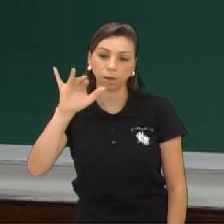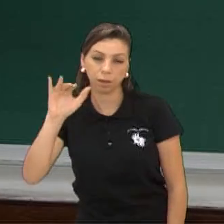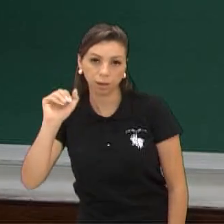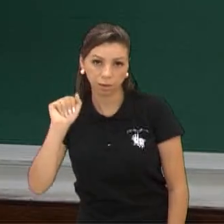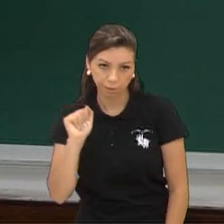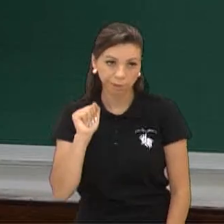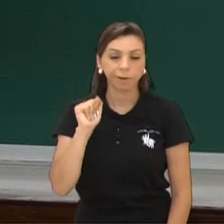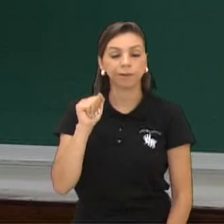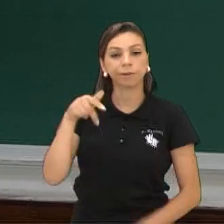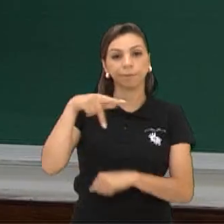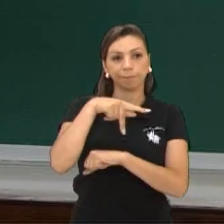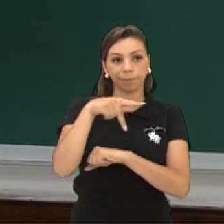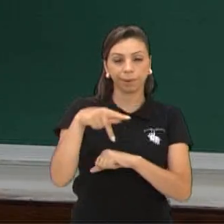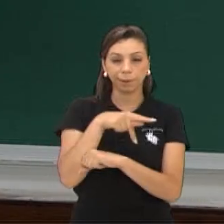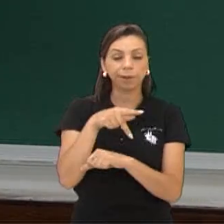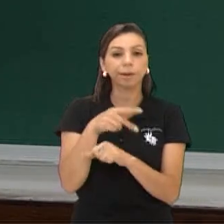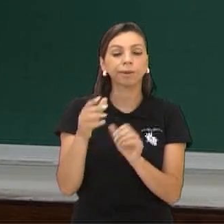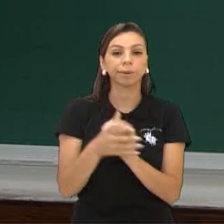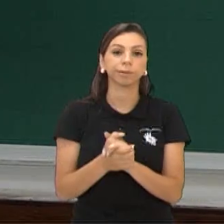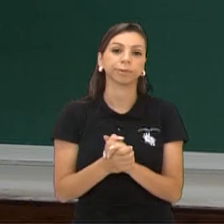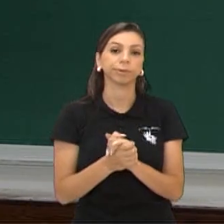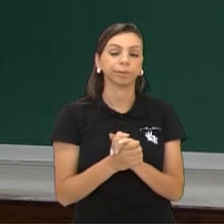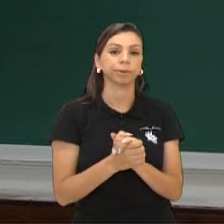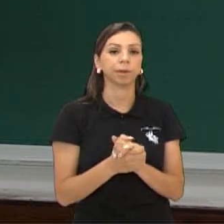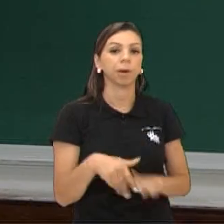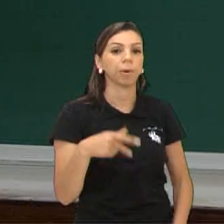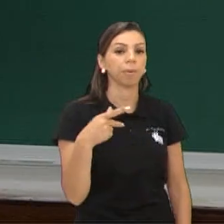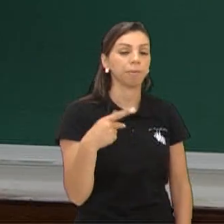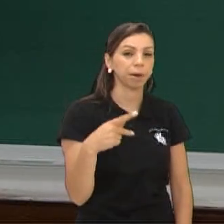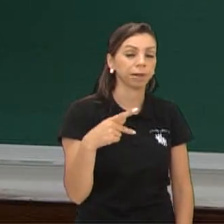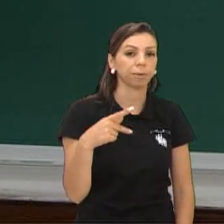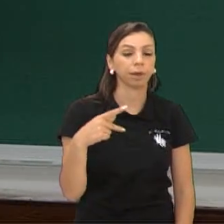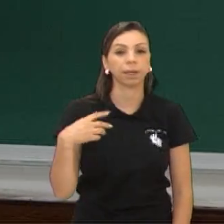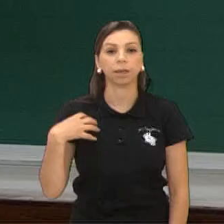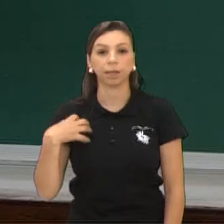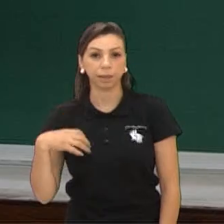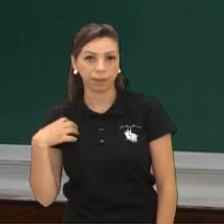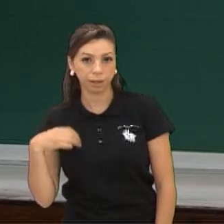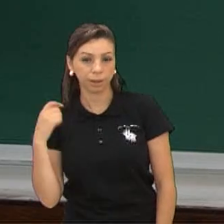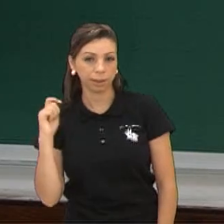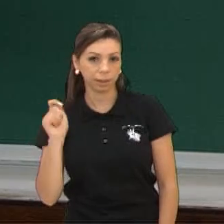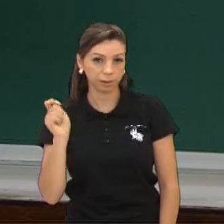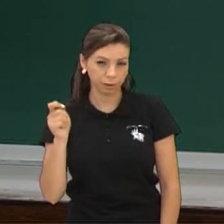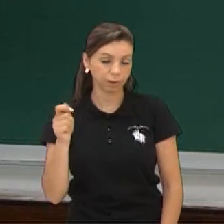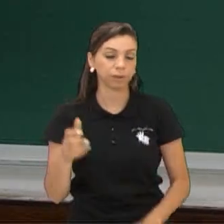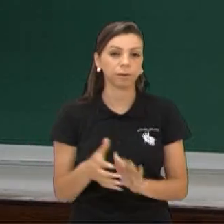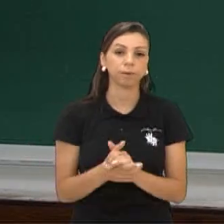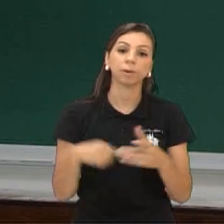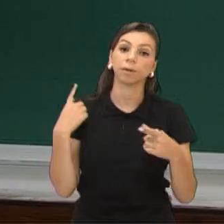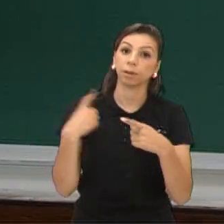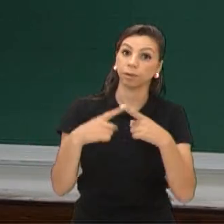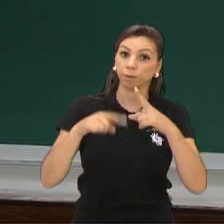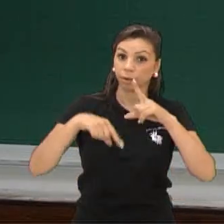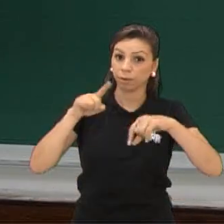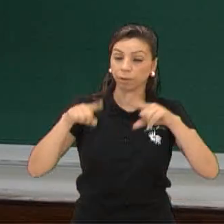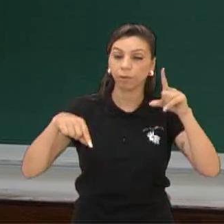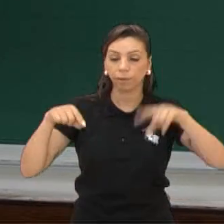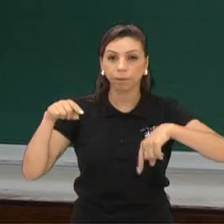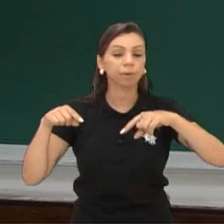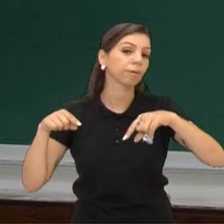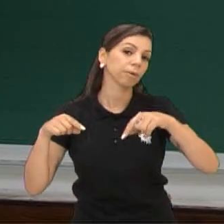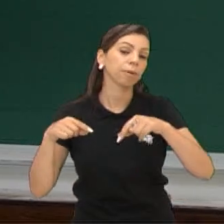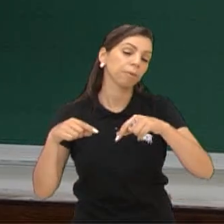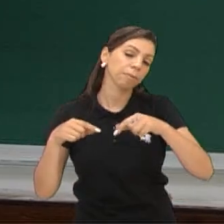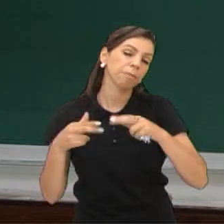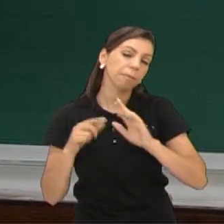nosso país, com Paraguai e Argentina, sem esquecer essa derivação, porque ela identifica a